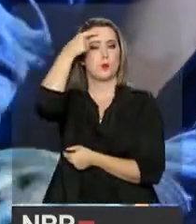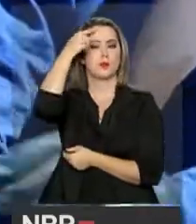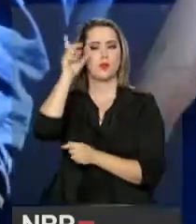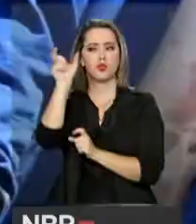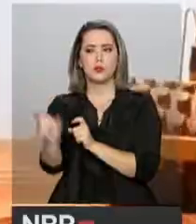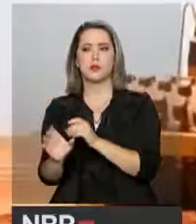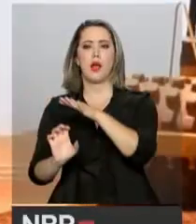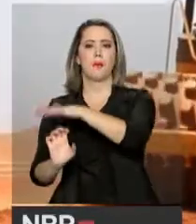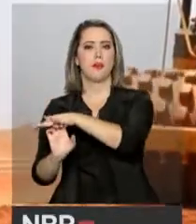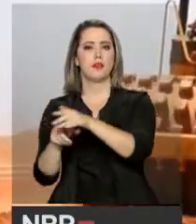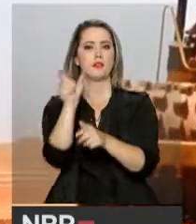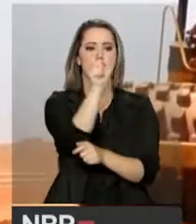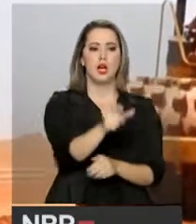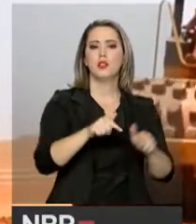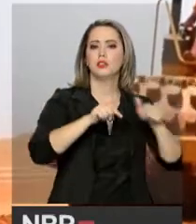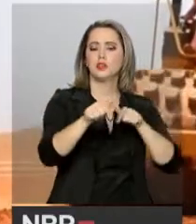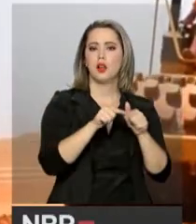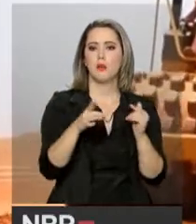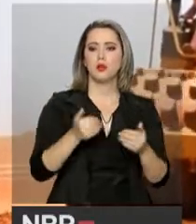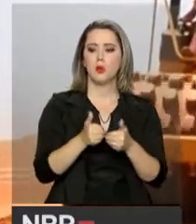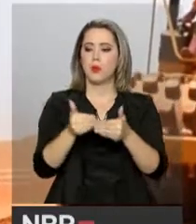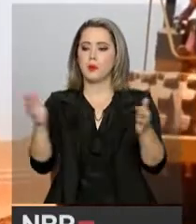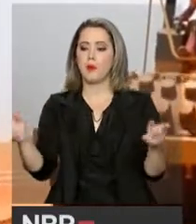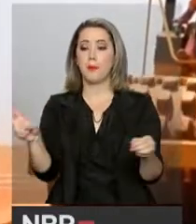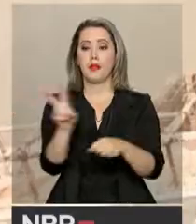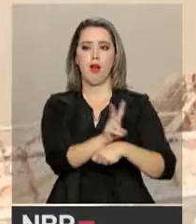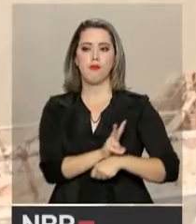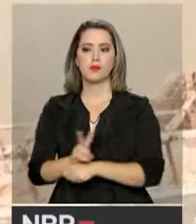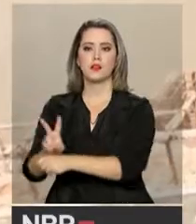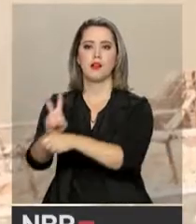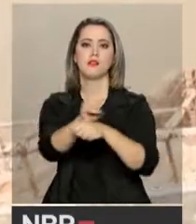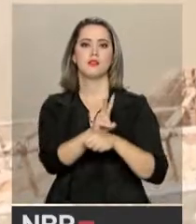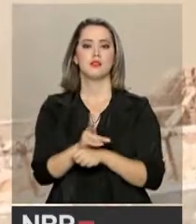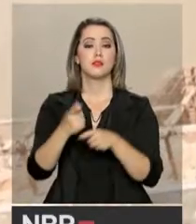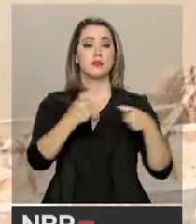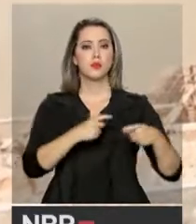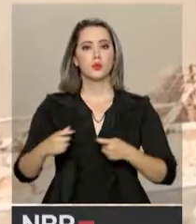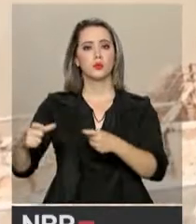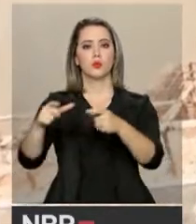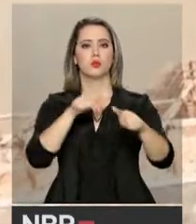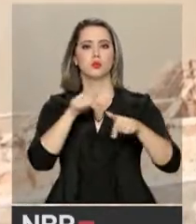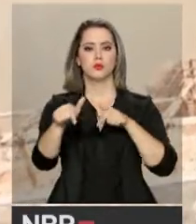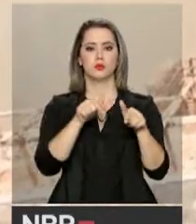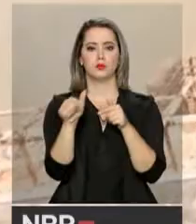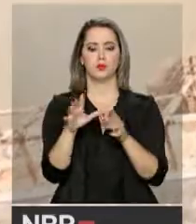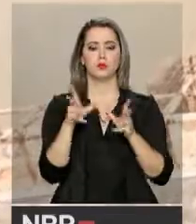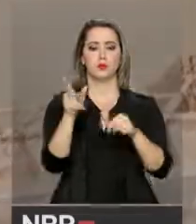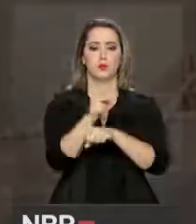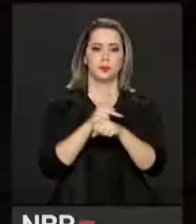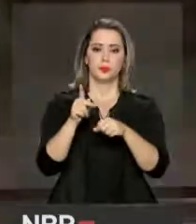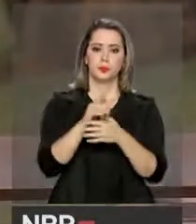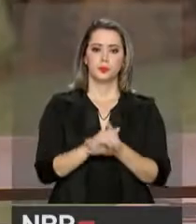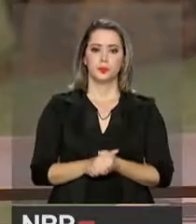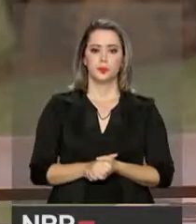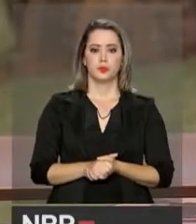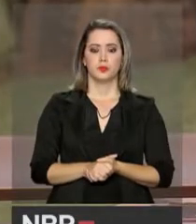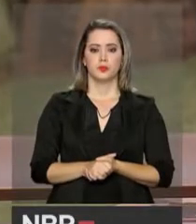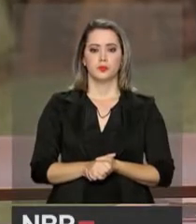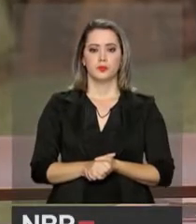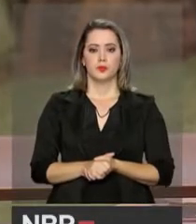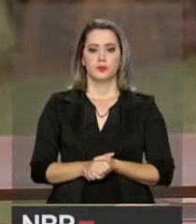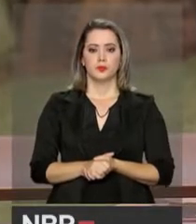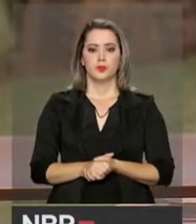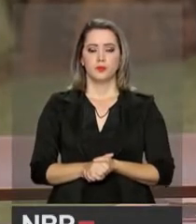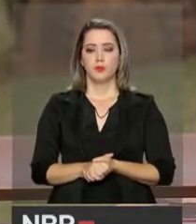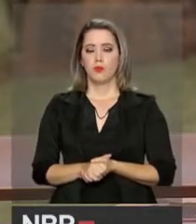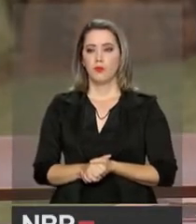e empregados, além de ampliar a fiscalização nos ambientes de trabalho em todo o país. Como a